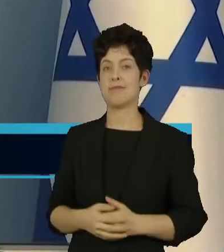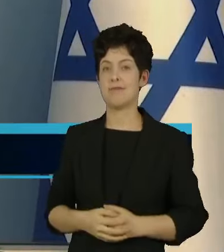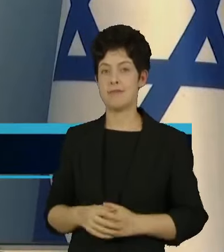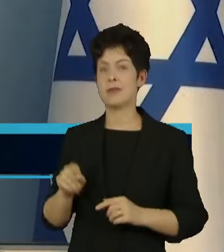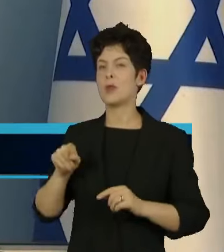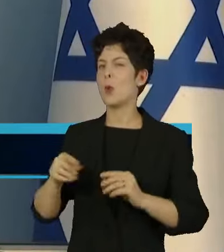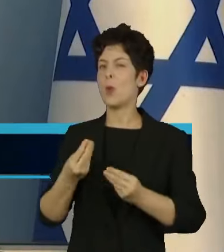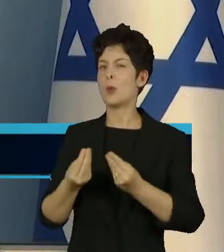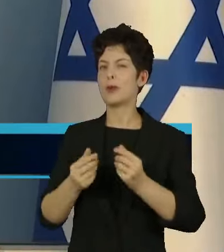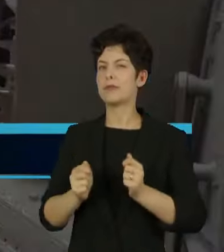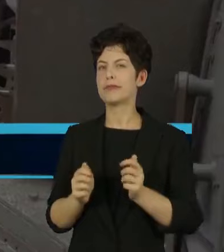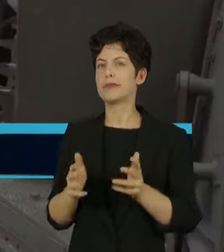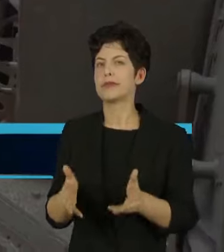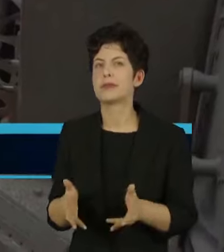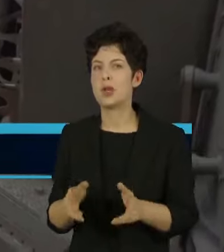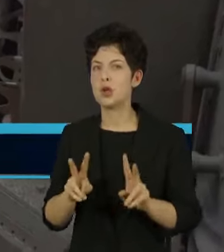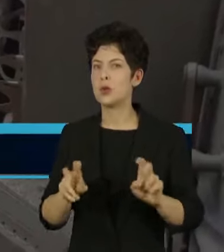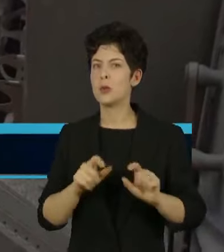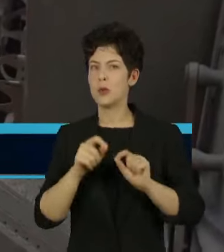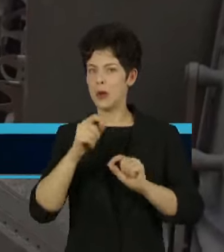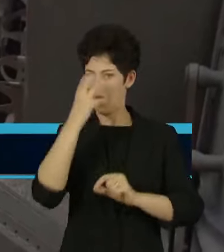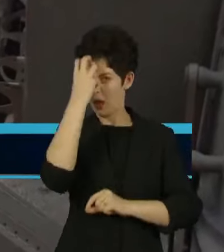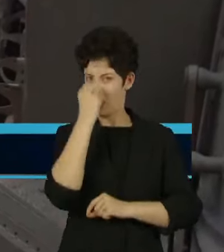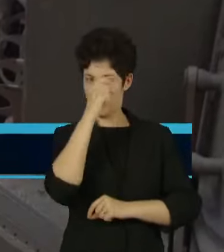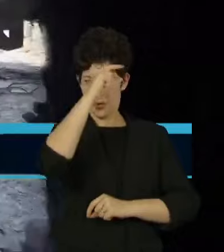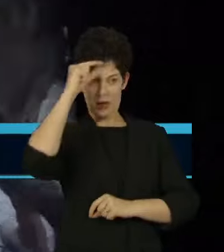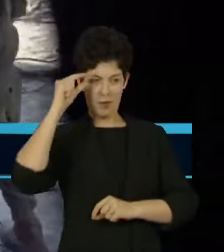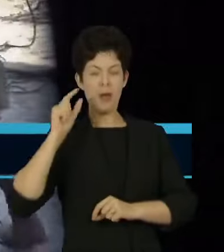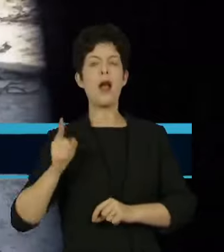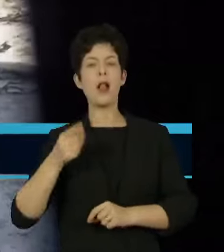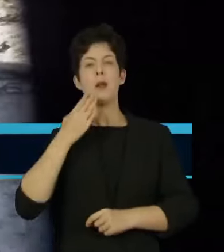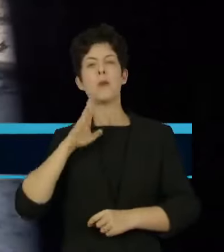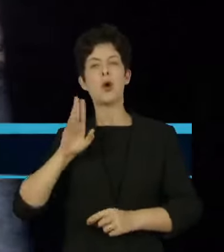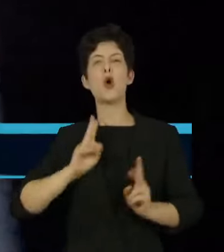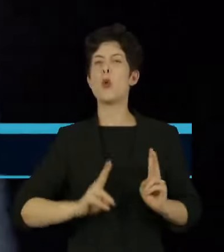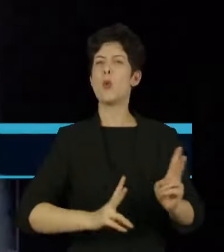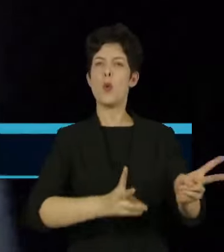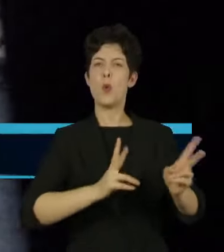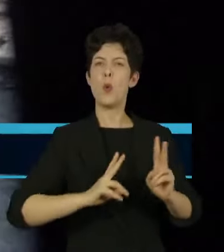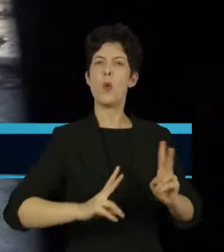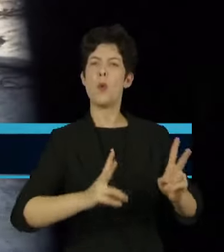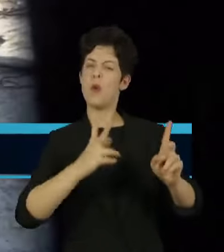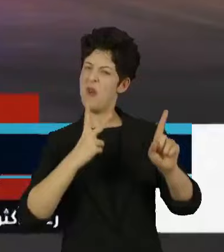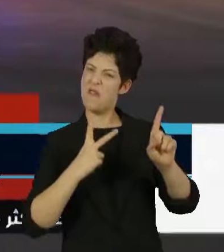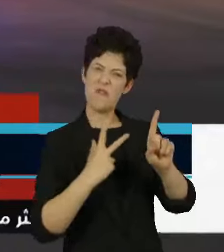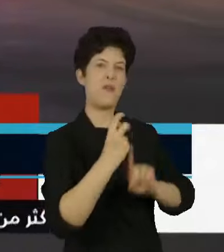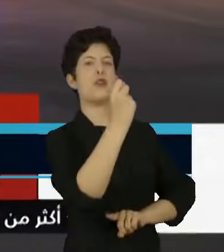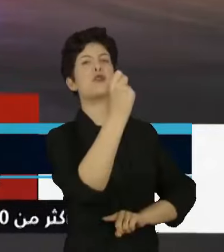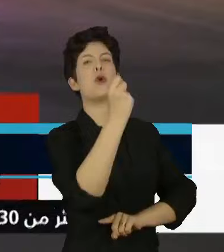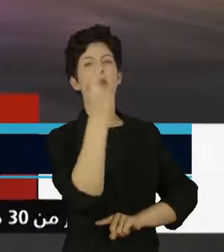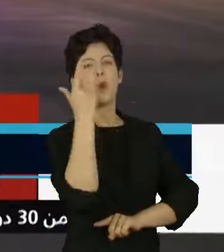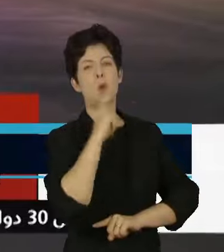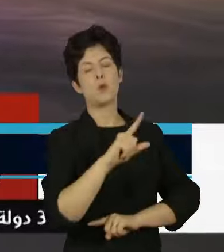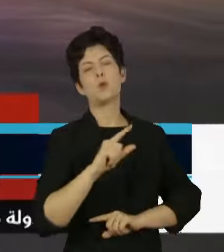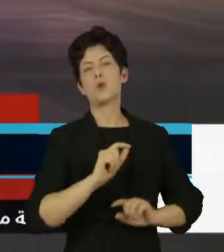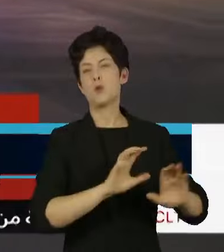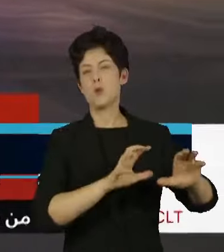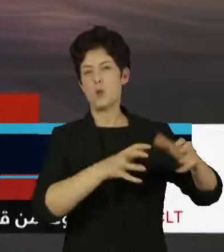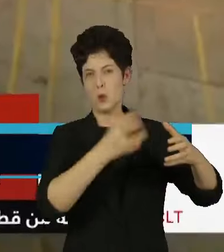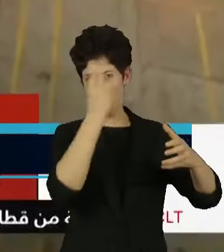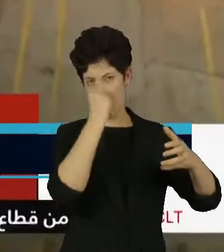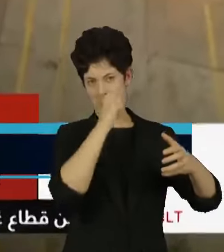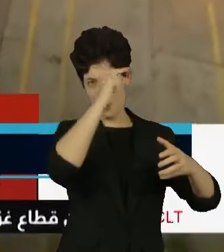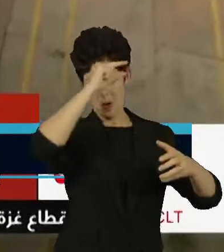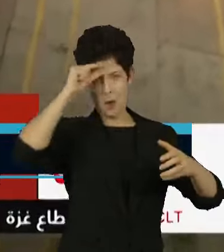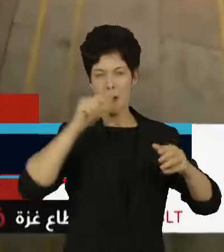apresentados pelo ramaz ele prometeu prosseguir com a guerra até alcançar a Vitória absoluta o grupo extremista Apresentou